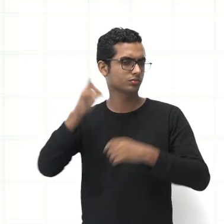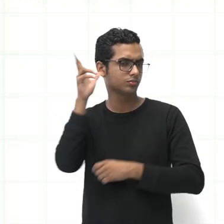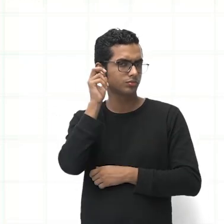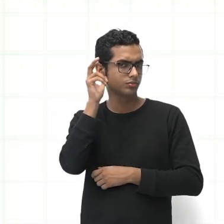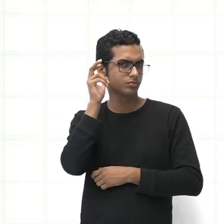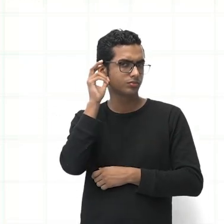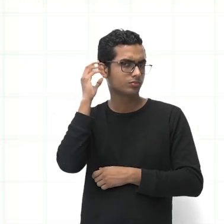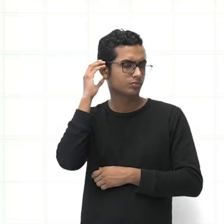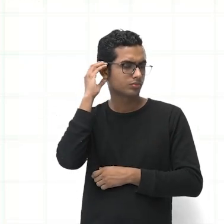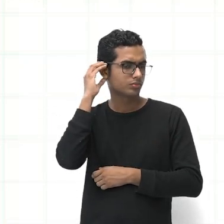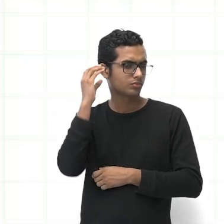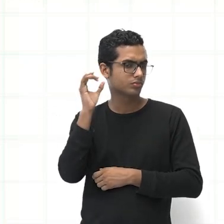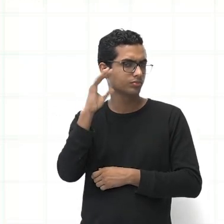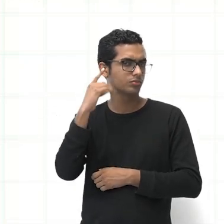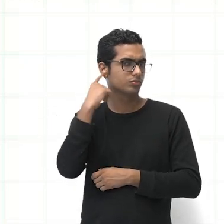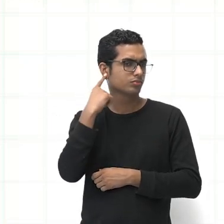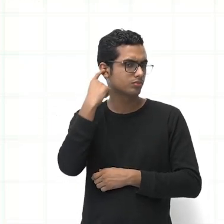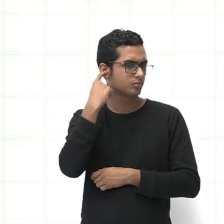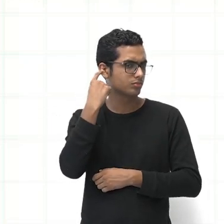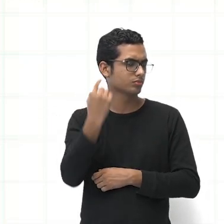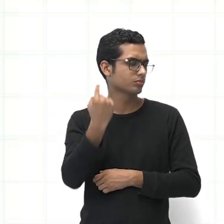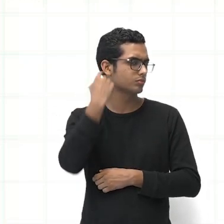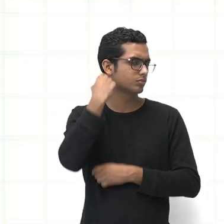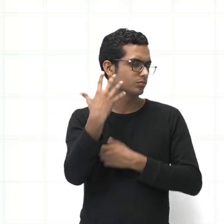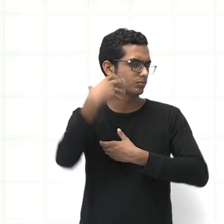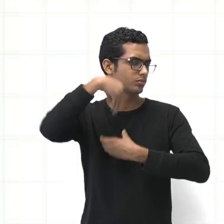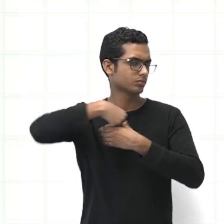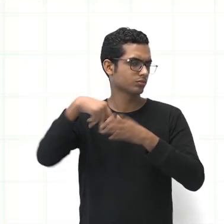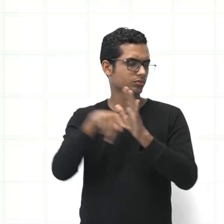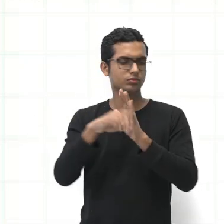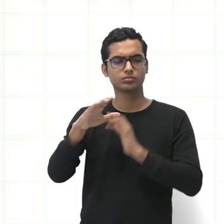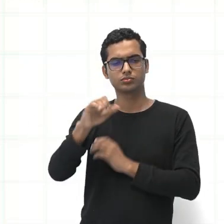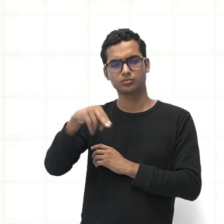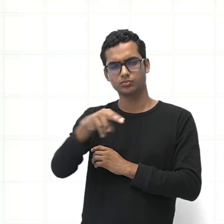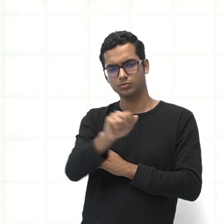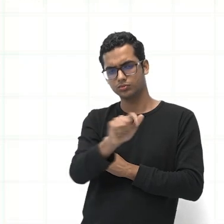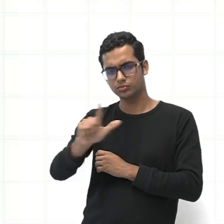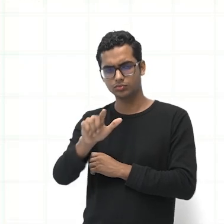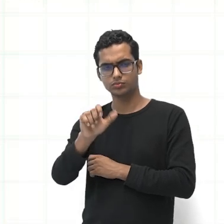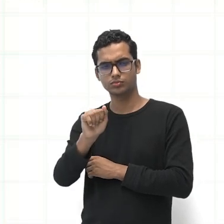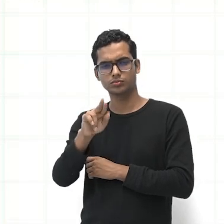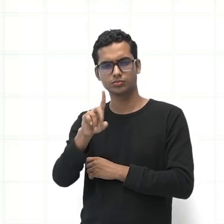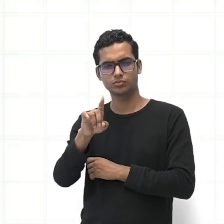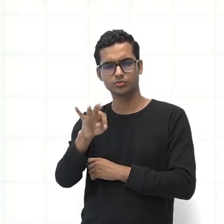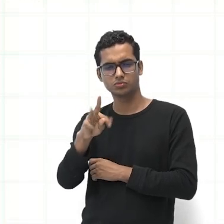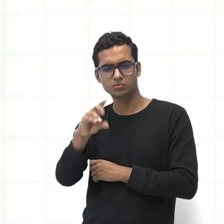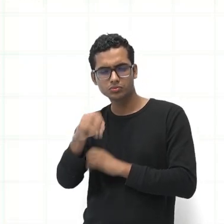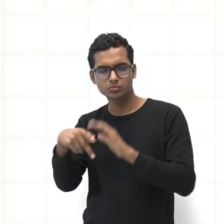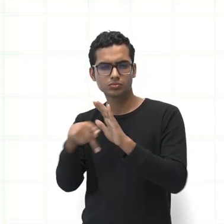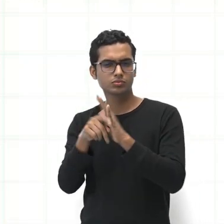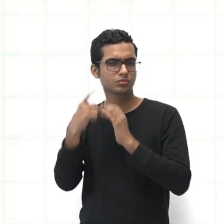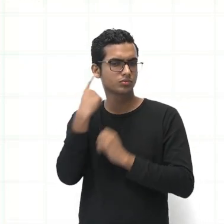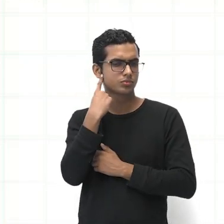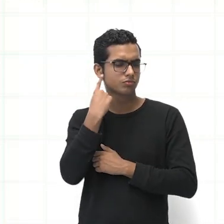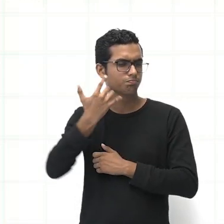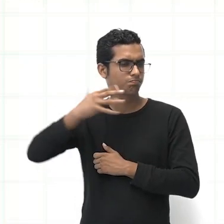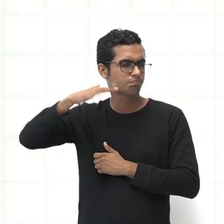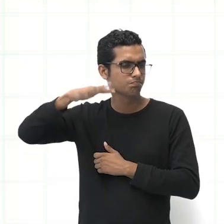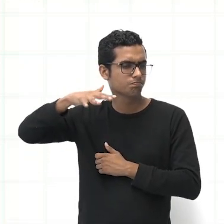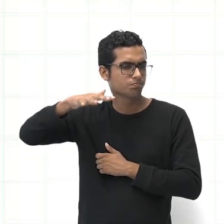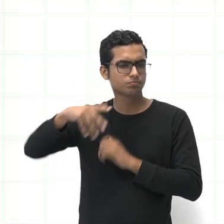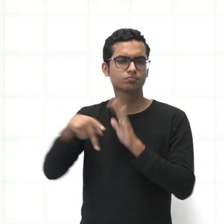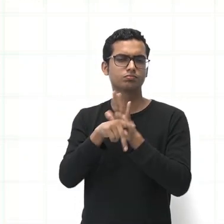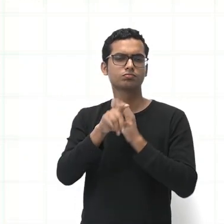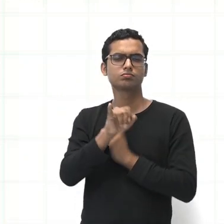não consegue tocar, só aqui na entrada, e faz vibrar o quê? O tímpano,